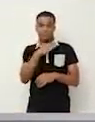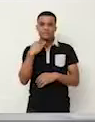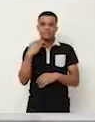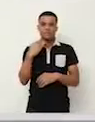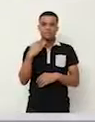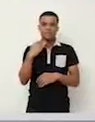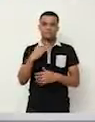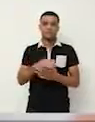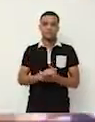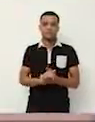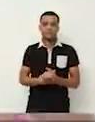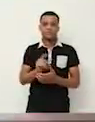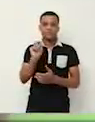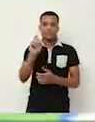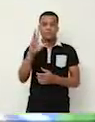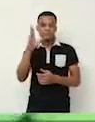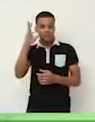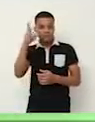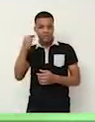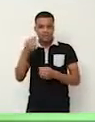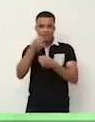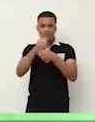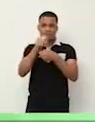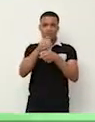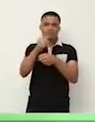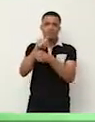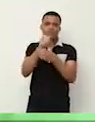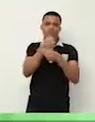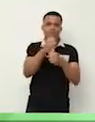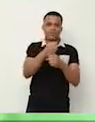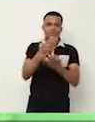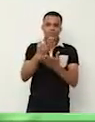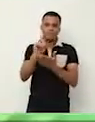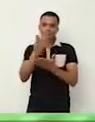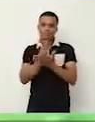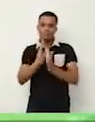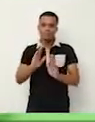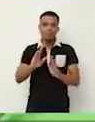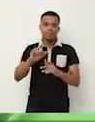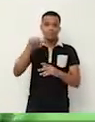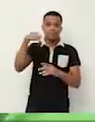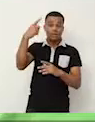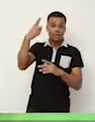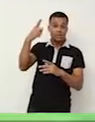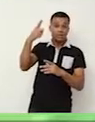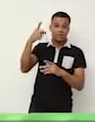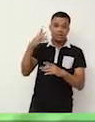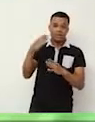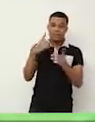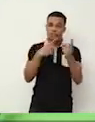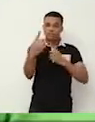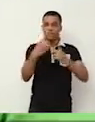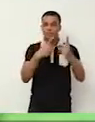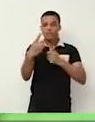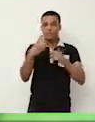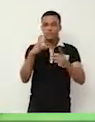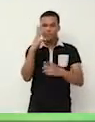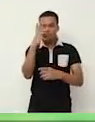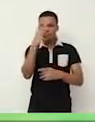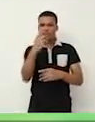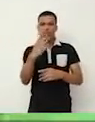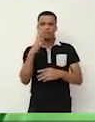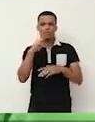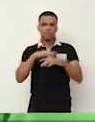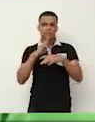morreu. Isso. E o que a senhora acha dessa obra aí que foi tá inacabada? E lá do outro lado da BR ficou tudo tão bonito,